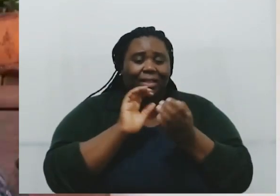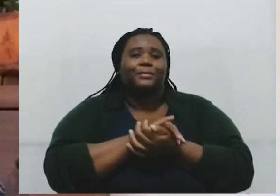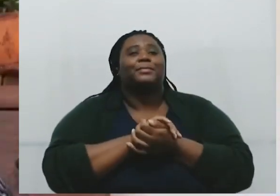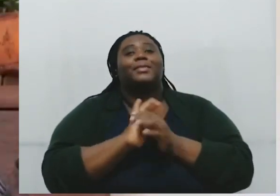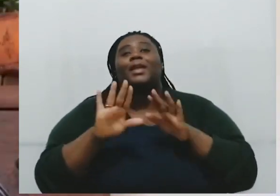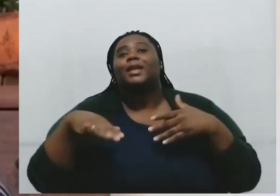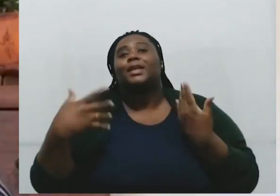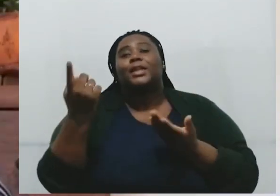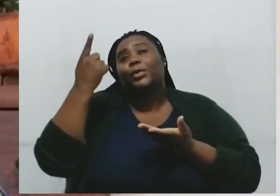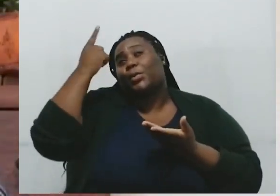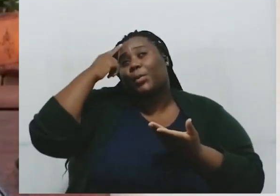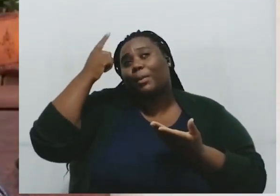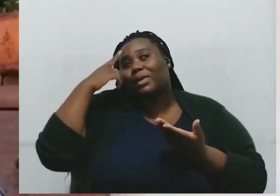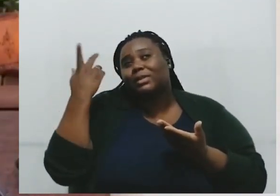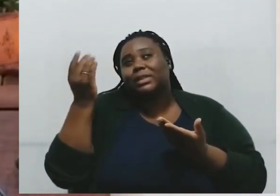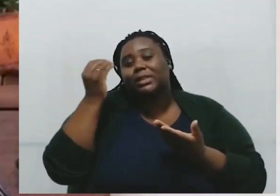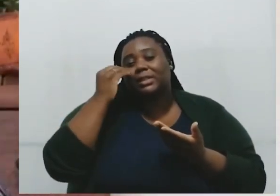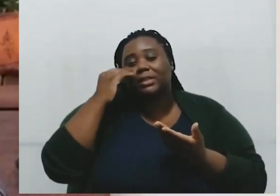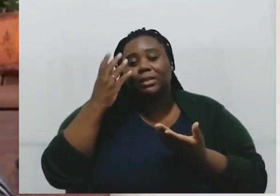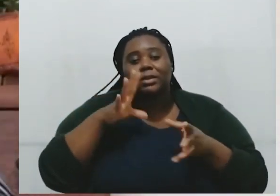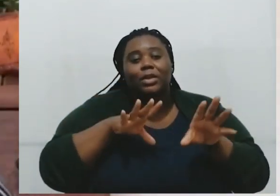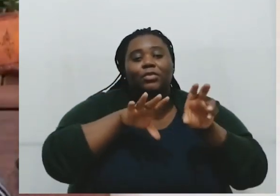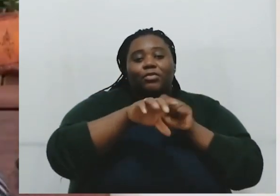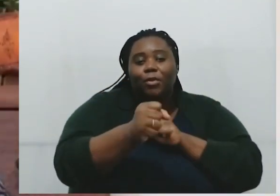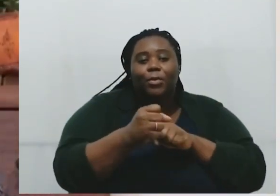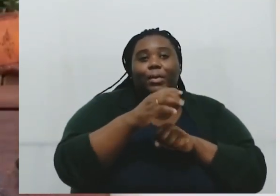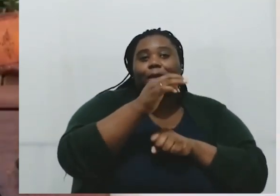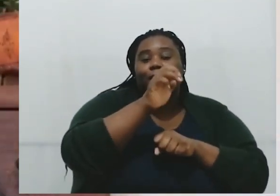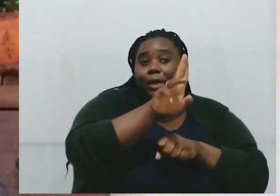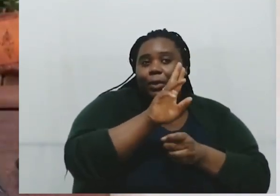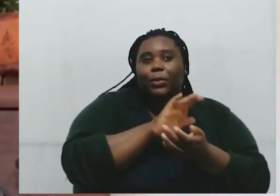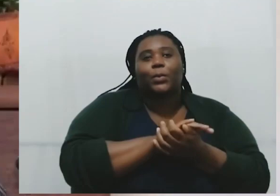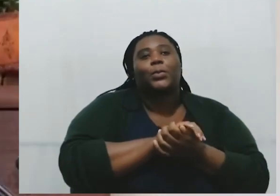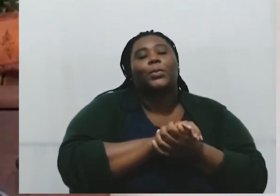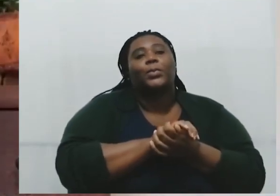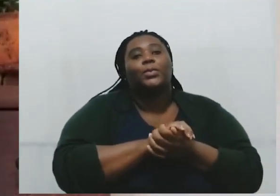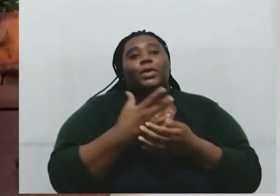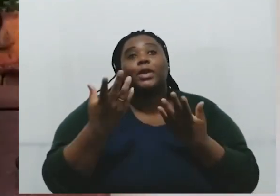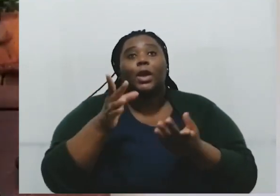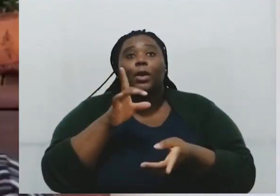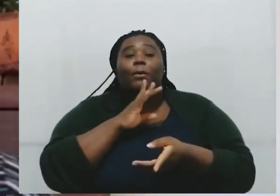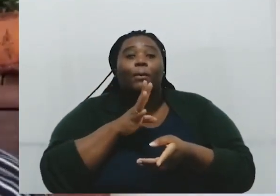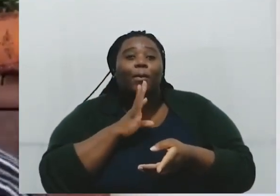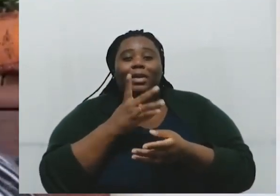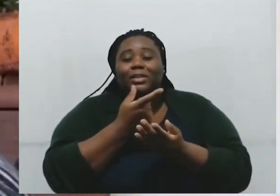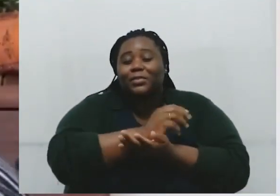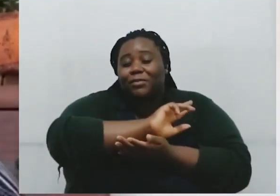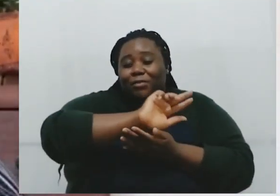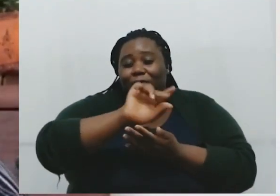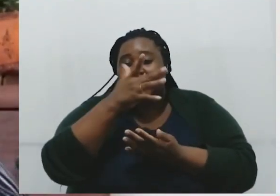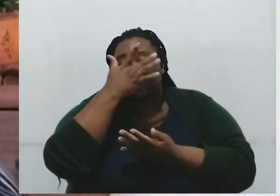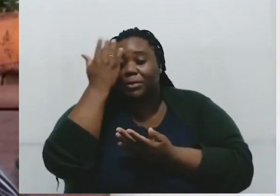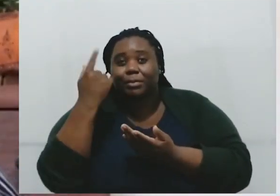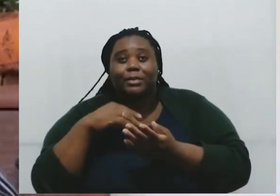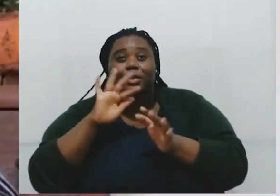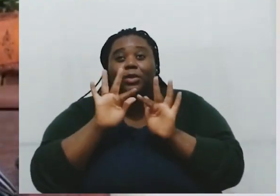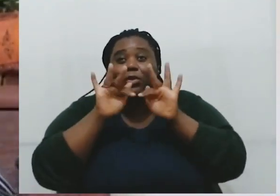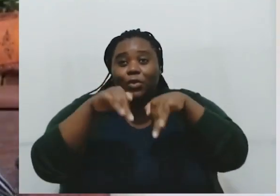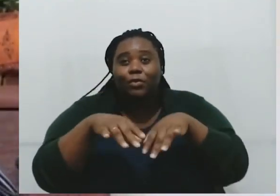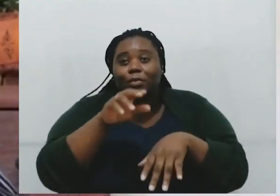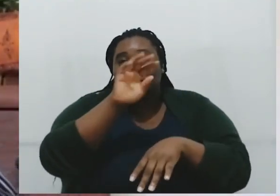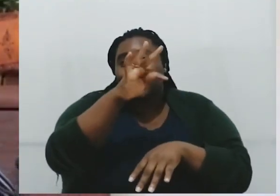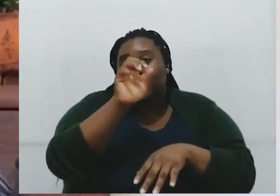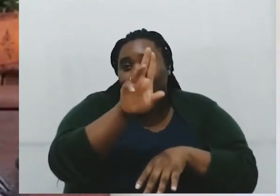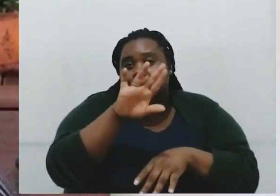TU. Me formei no TU e conheci várias pessoas. Dali, no final do TU, já vinha um sentimento